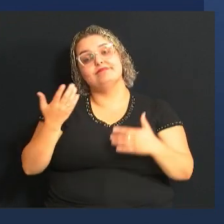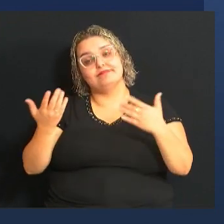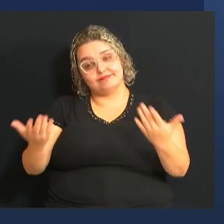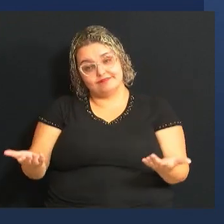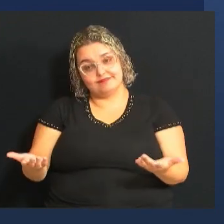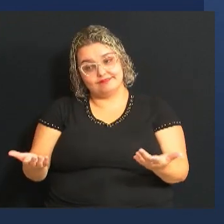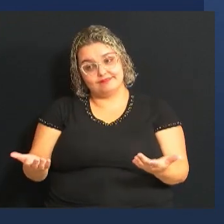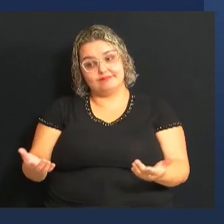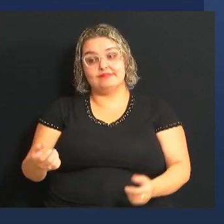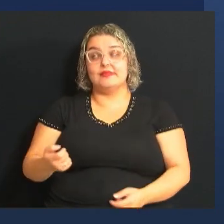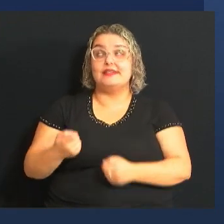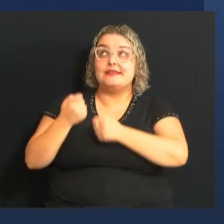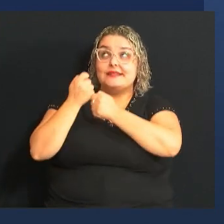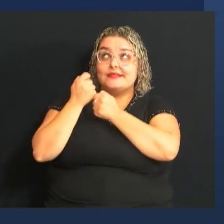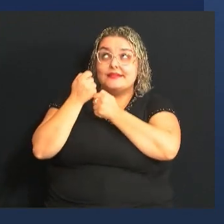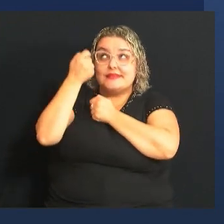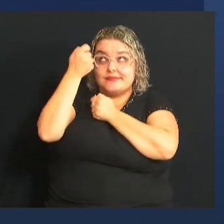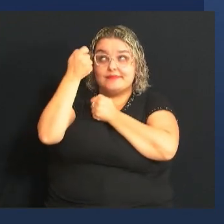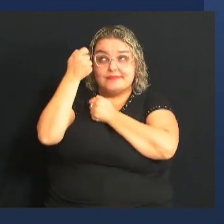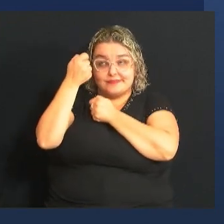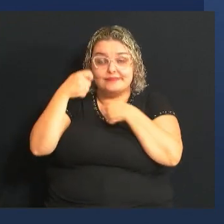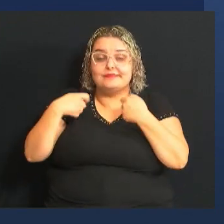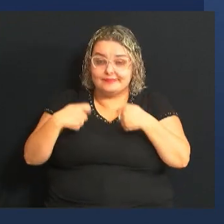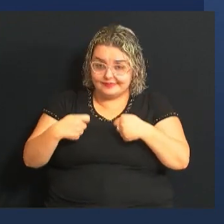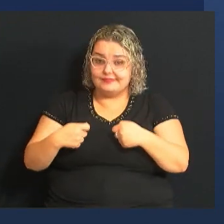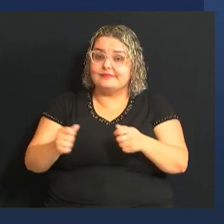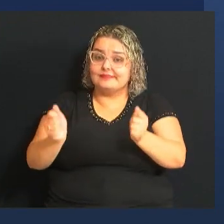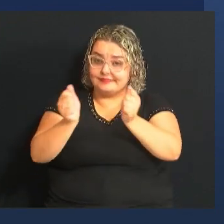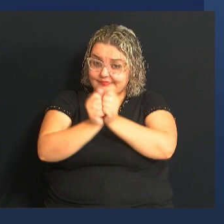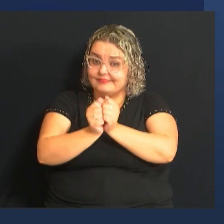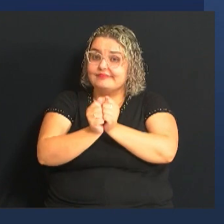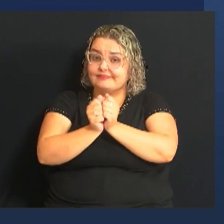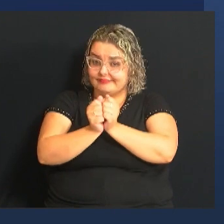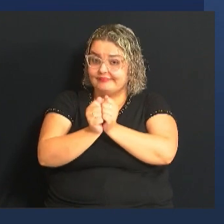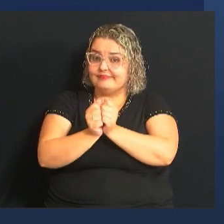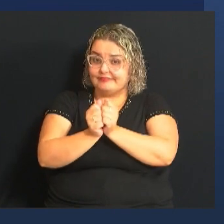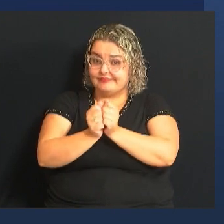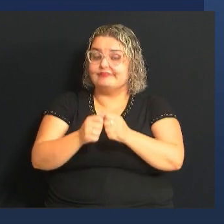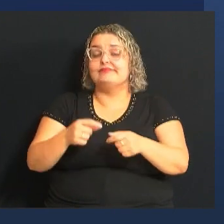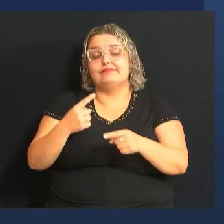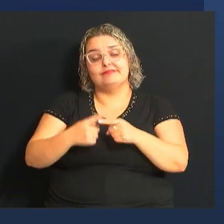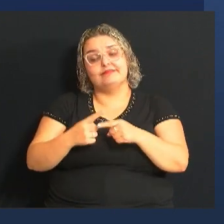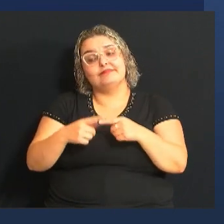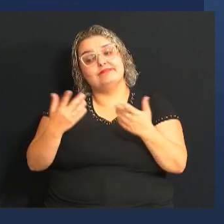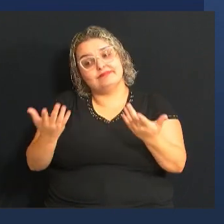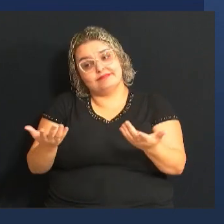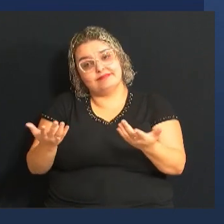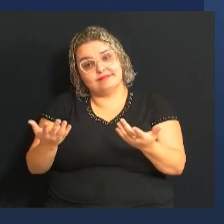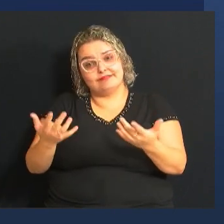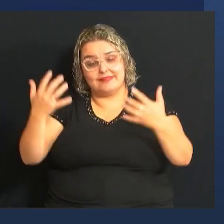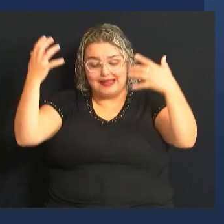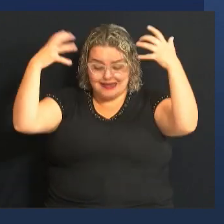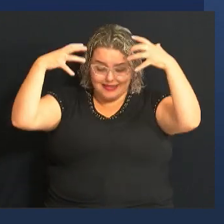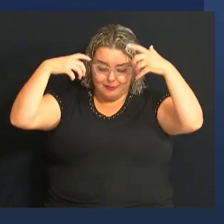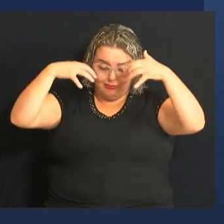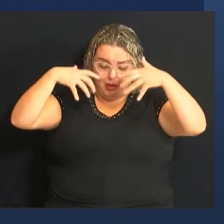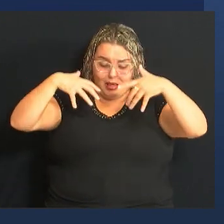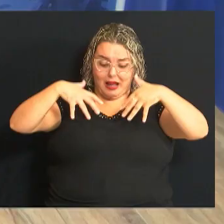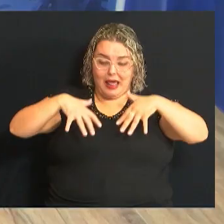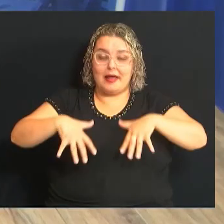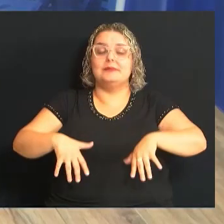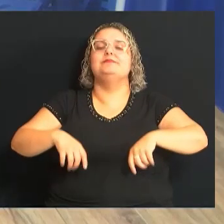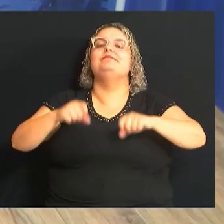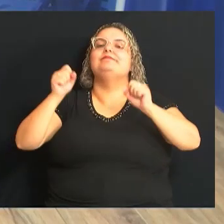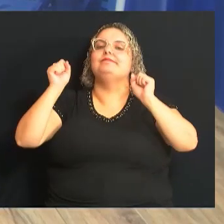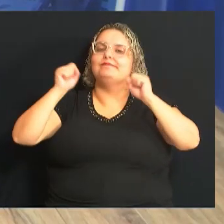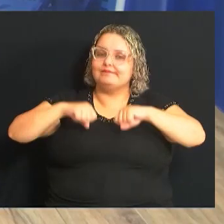o guarda-chuva ainda precisa continuar ao seu lado, porque senão você vai ficar ensopado. Tem previsão de chuva